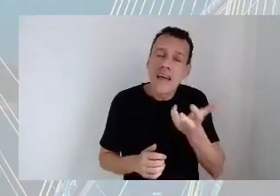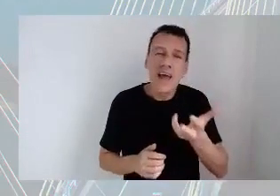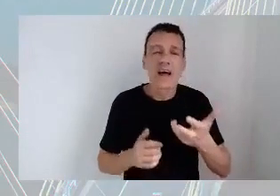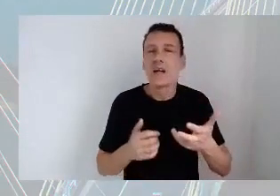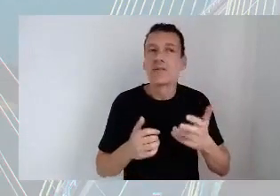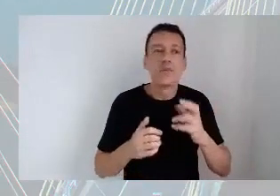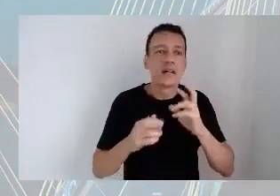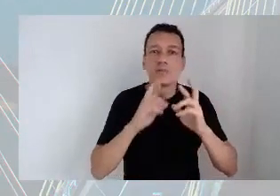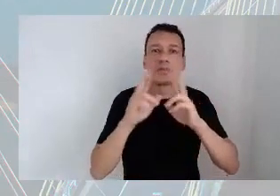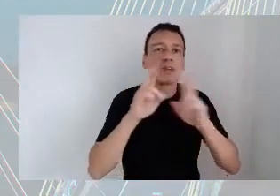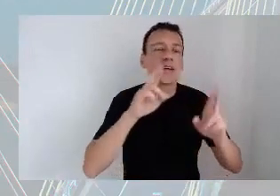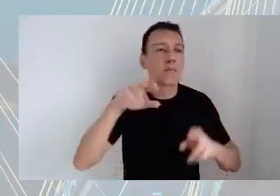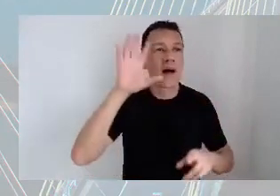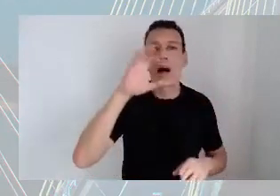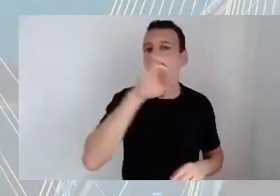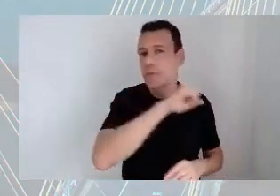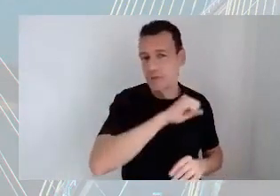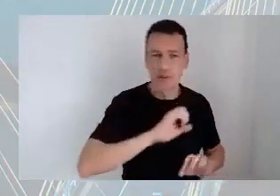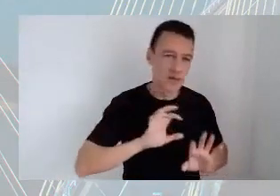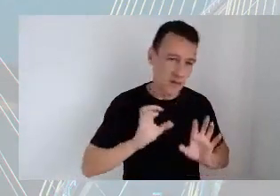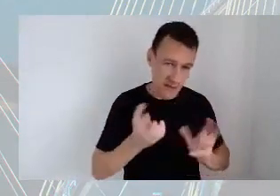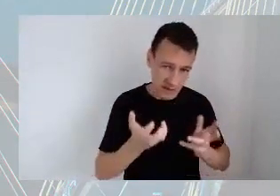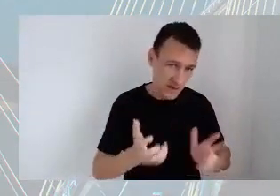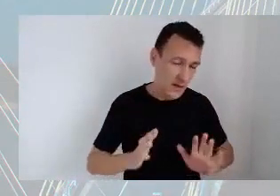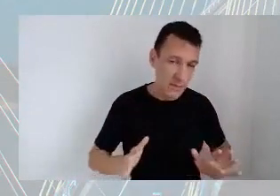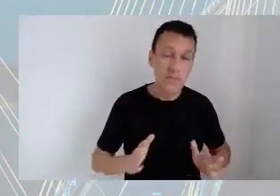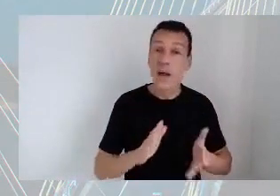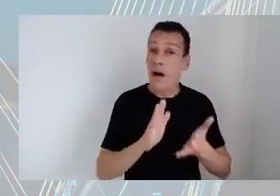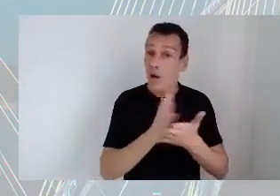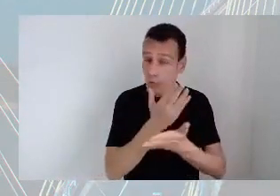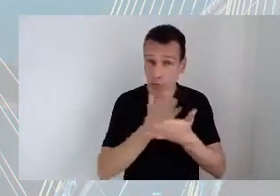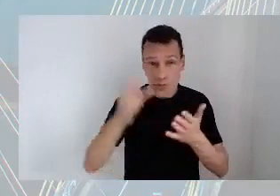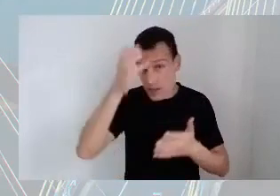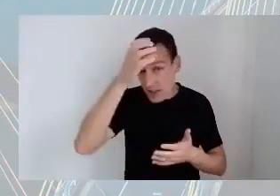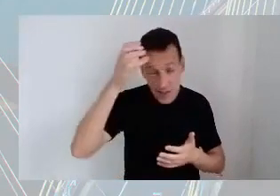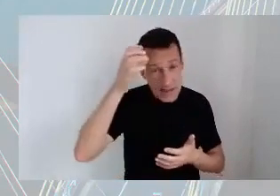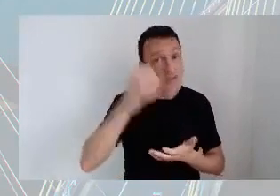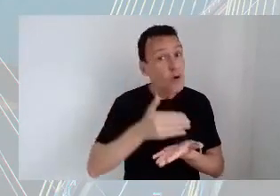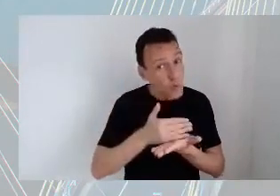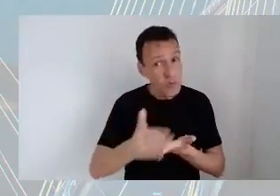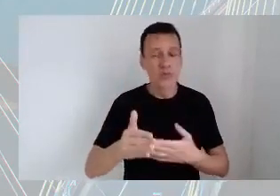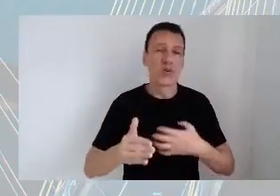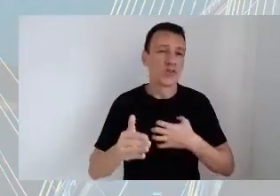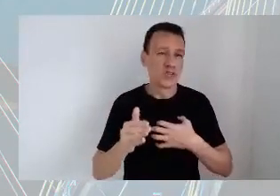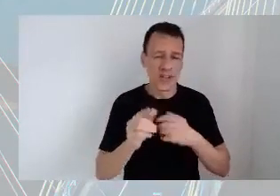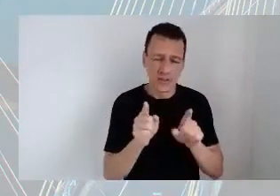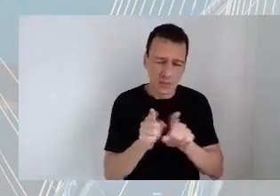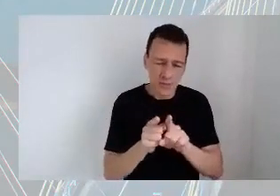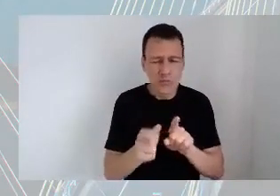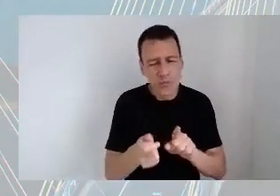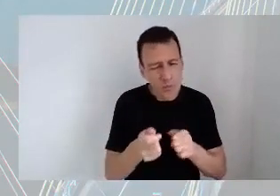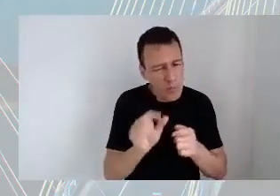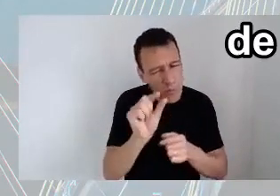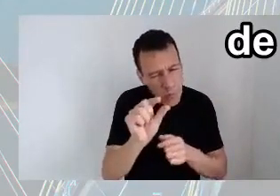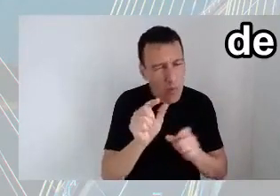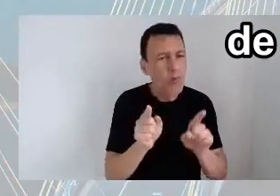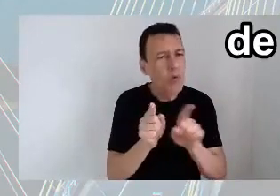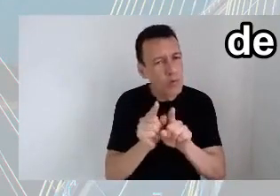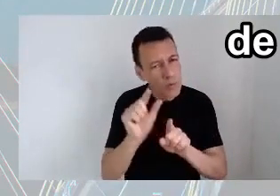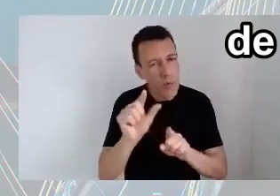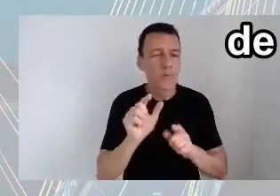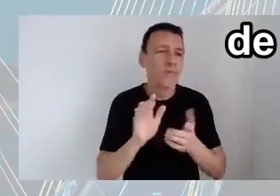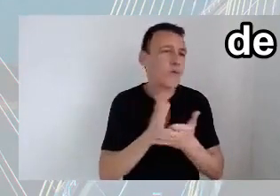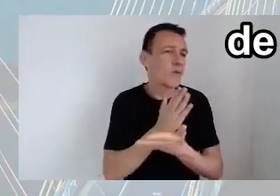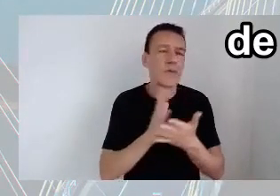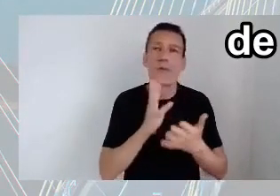muito legais de clientes que começaram com esse tipo de abordagem. Então, olha, a gente não consegue patrocínio ainda para fazer um mapeamento, um assessment de como é que